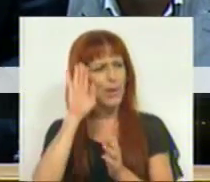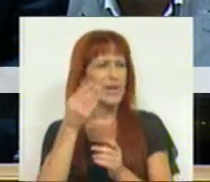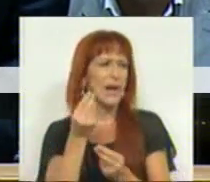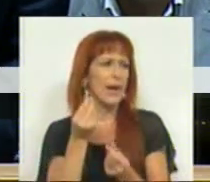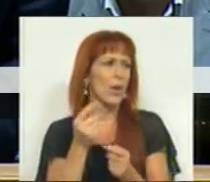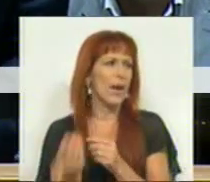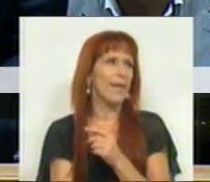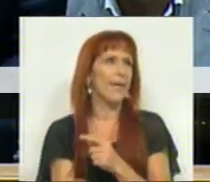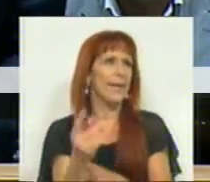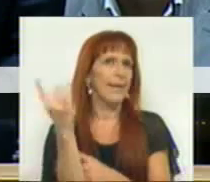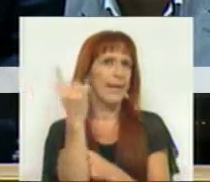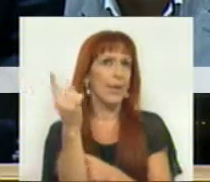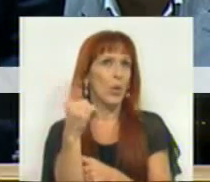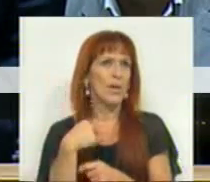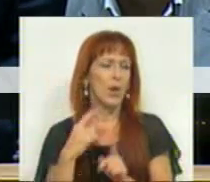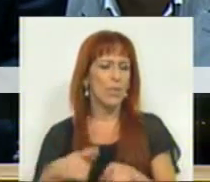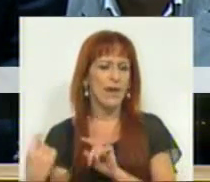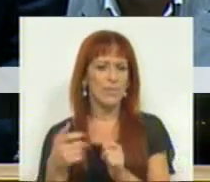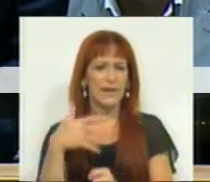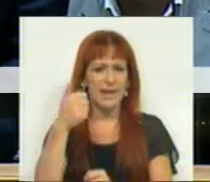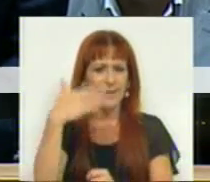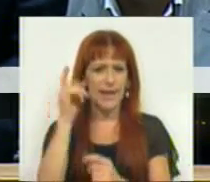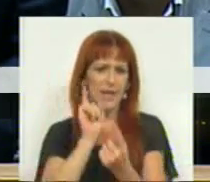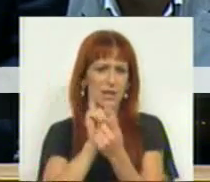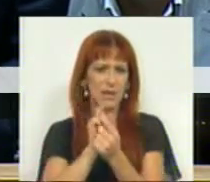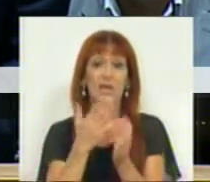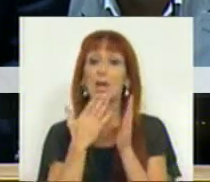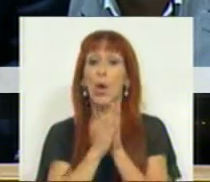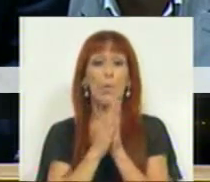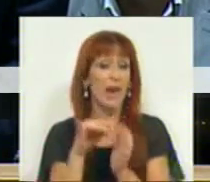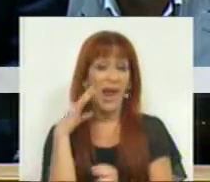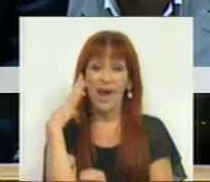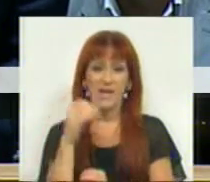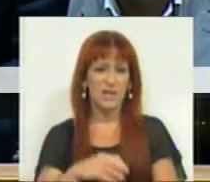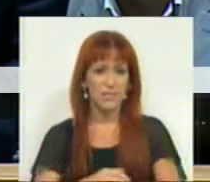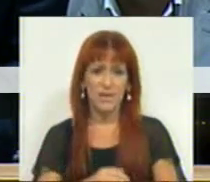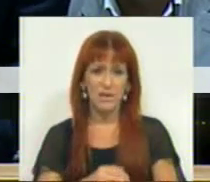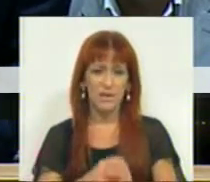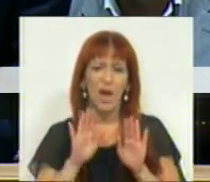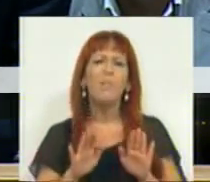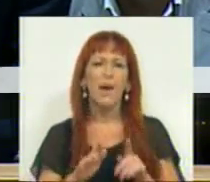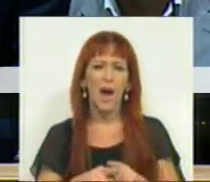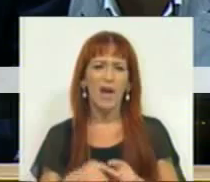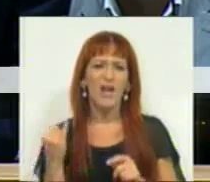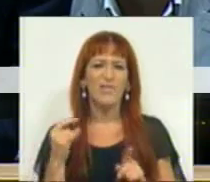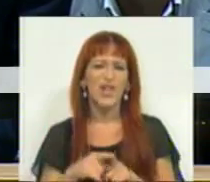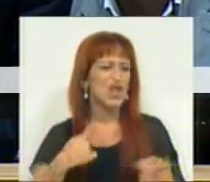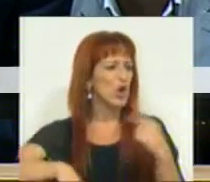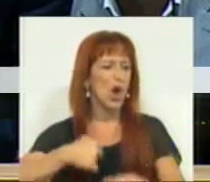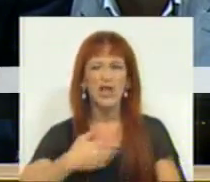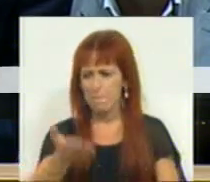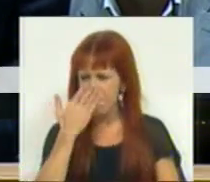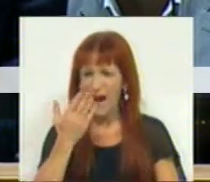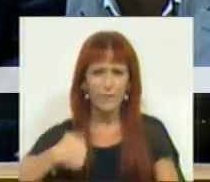uma forma original de começar o debate quinzenal. E o apelo é muito simples. Pare de fazer de nós todos